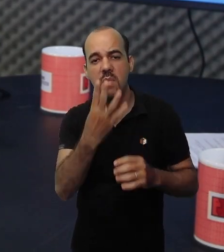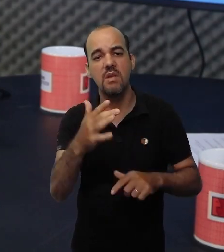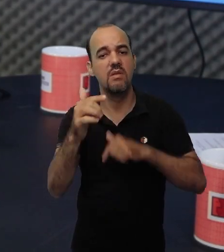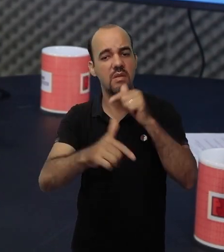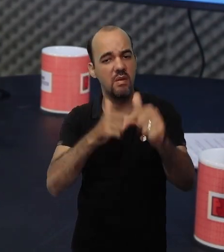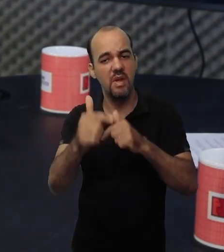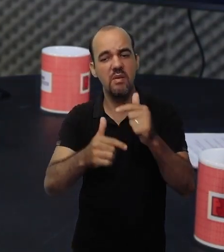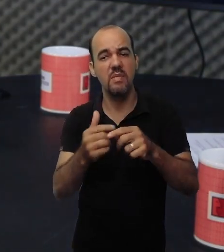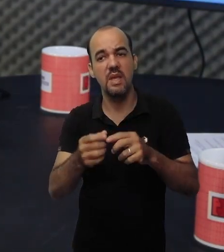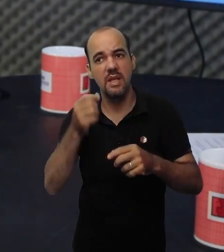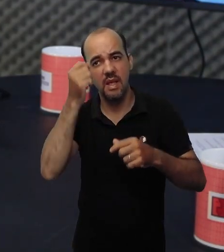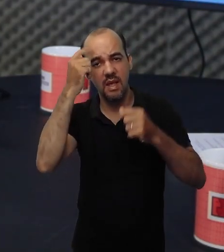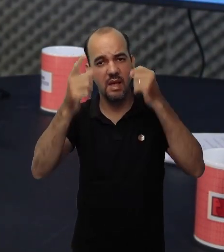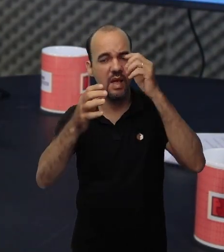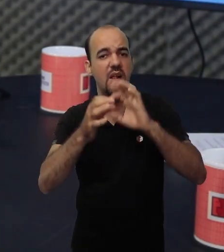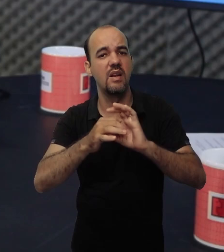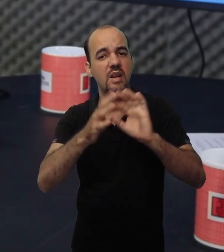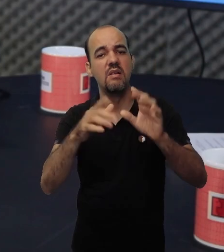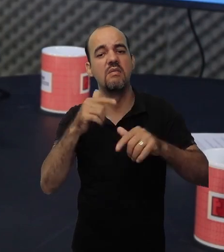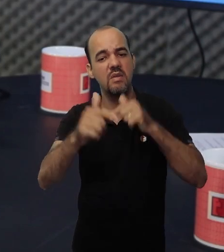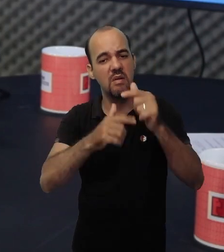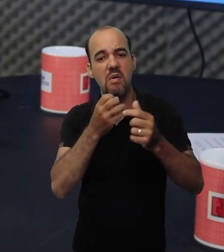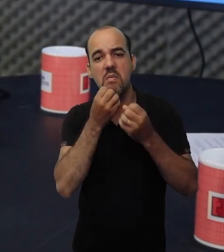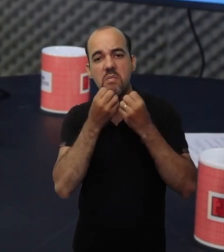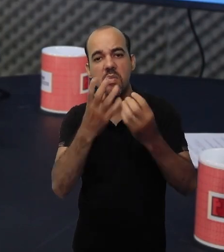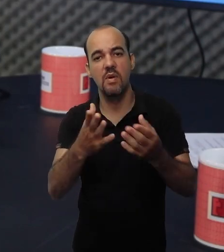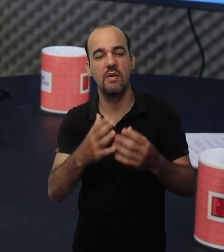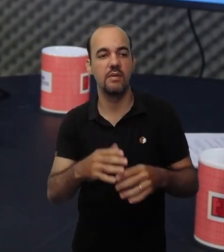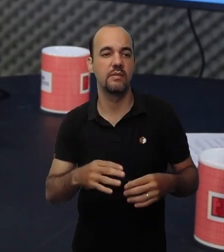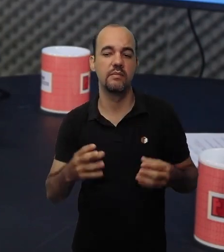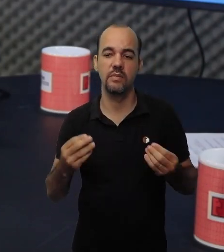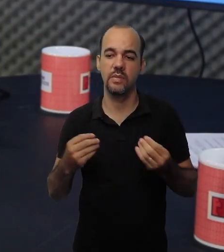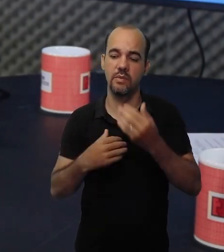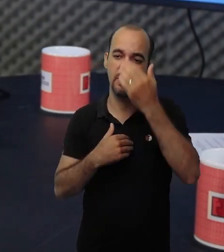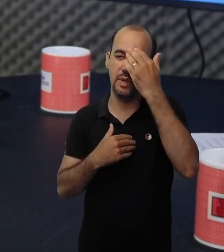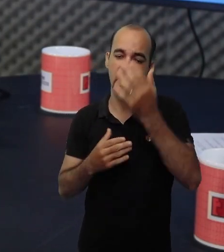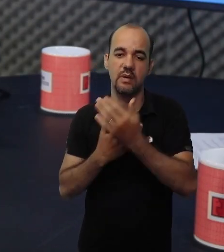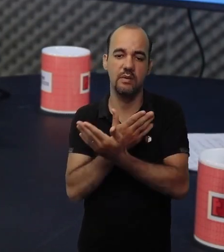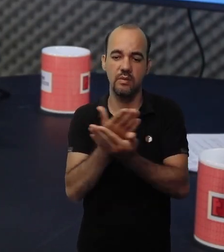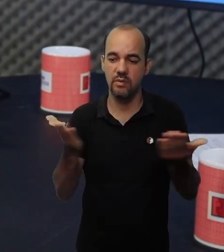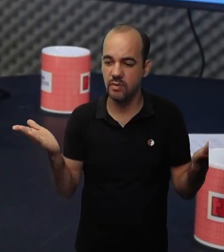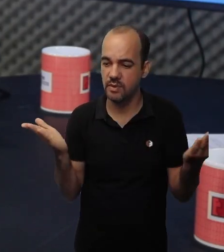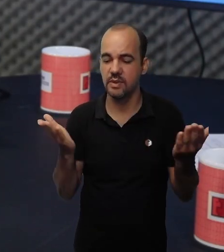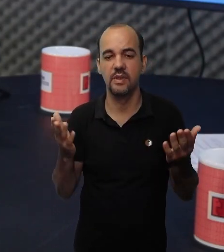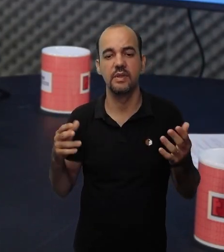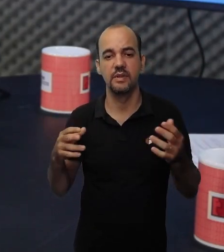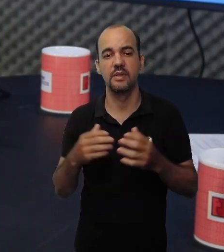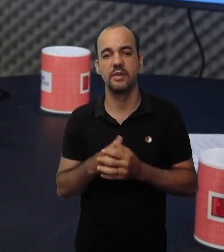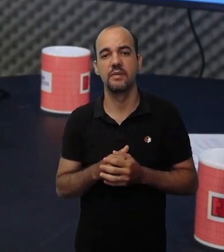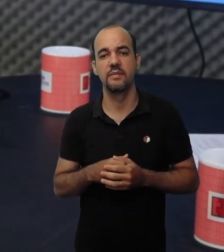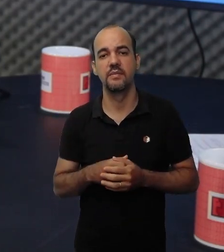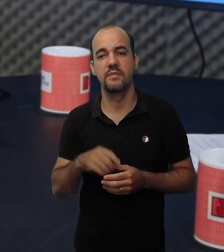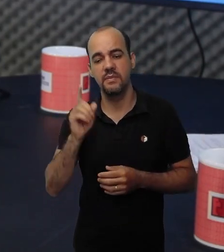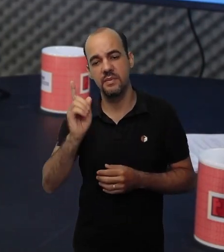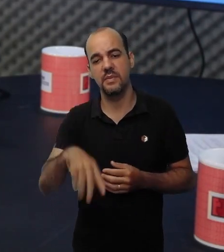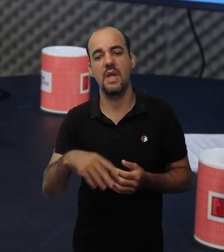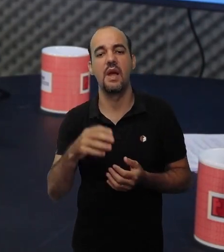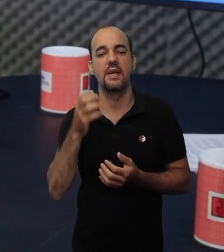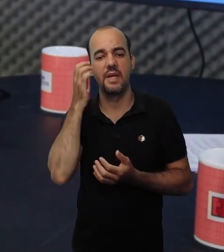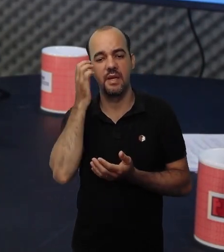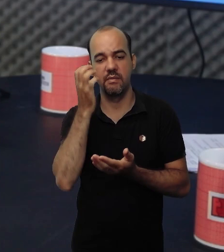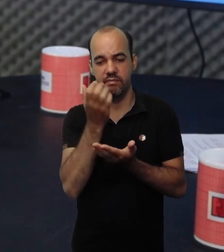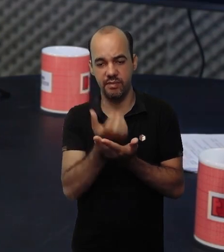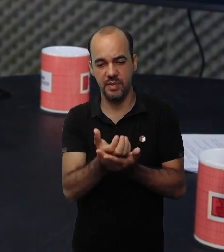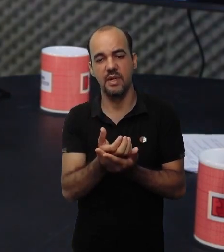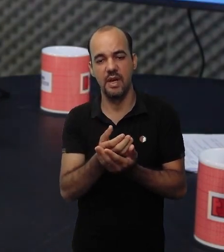o seu trabalho. Então, agradeço a todos vocês aqui, né, no nosso podcast, Papo com o